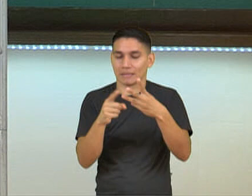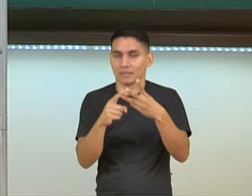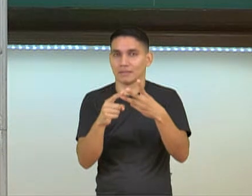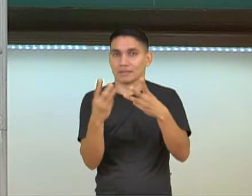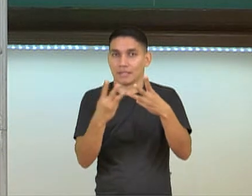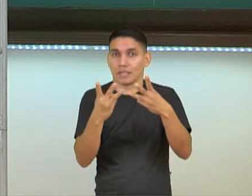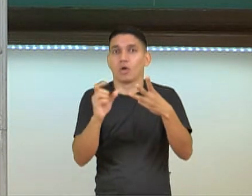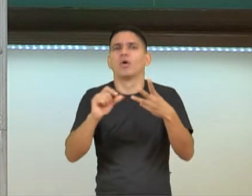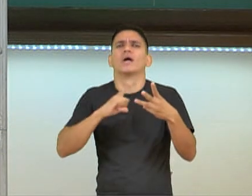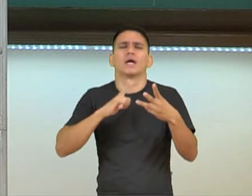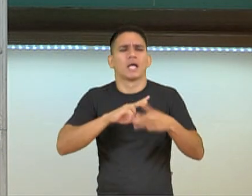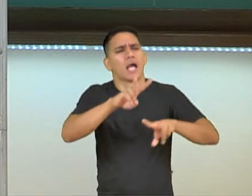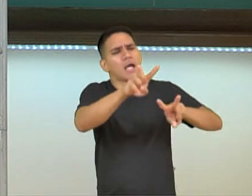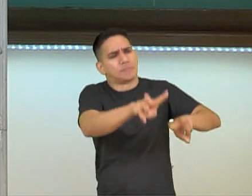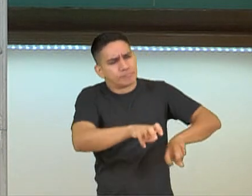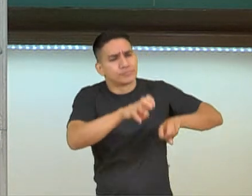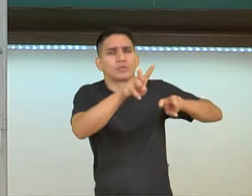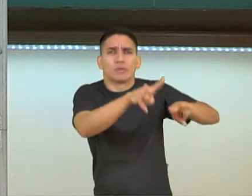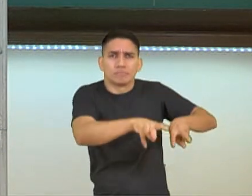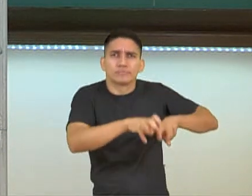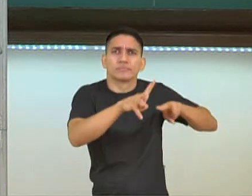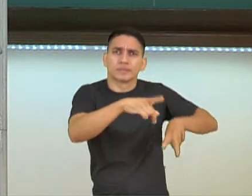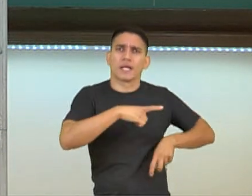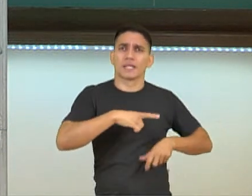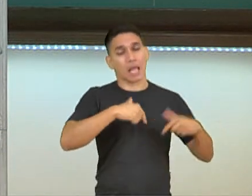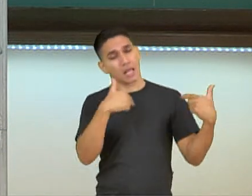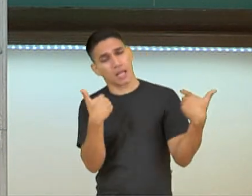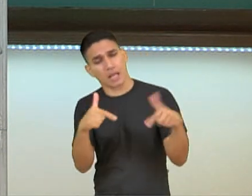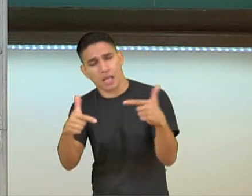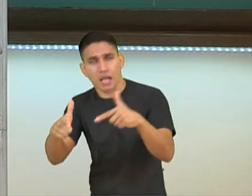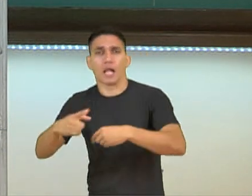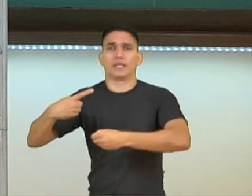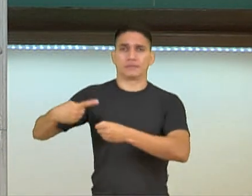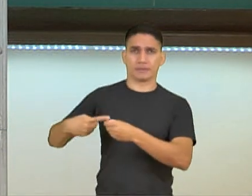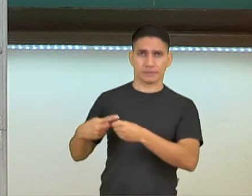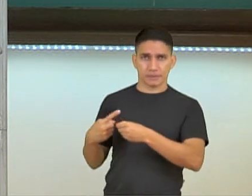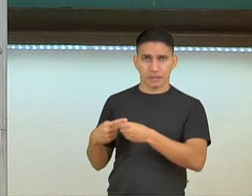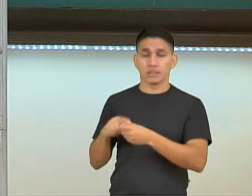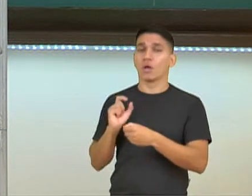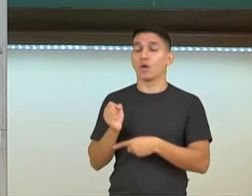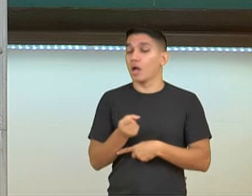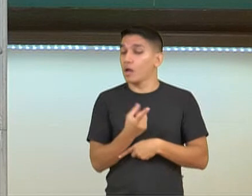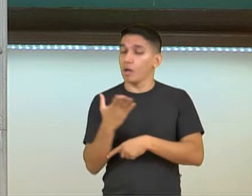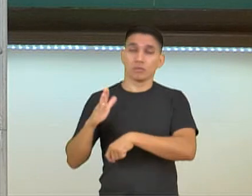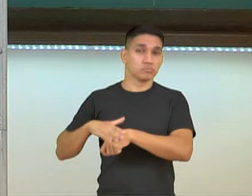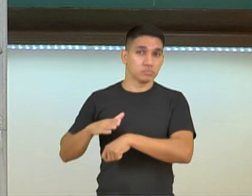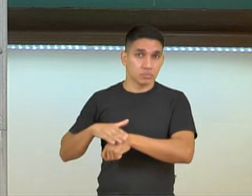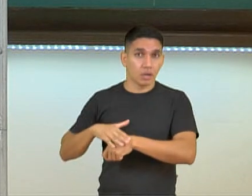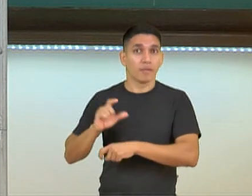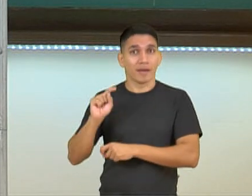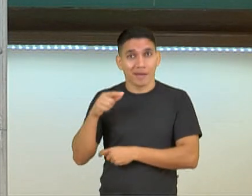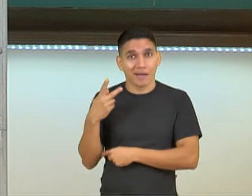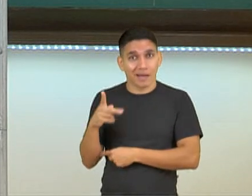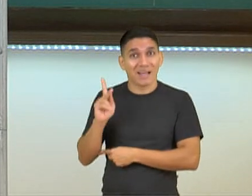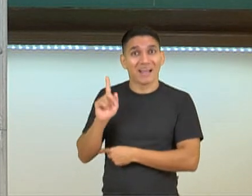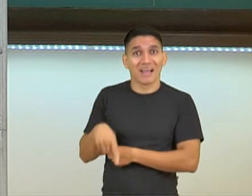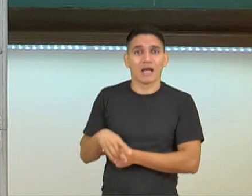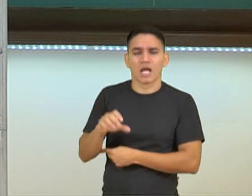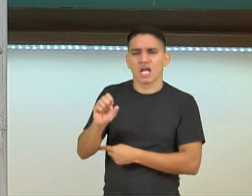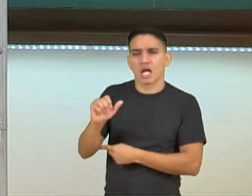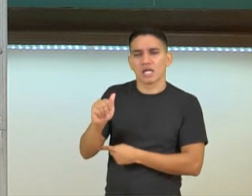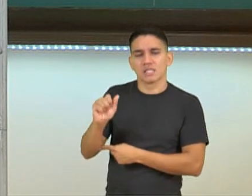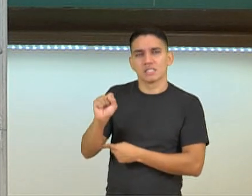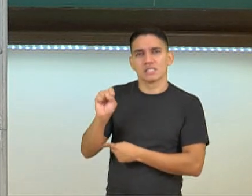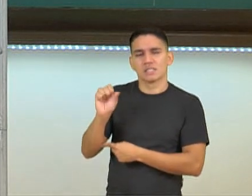nós tínhamos os camponeses, nós tínhamos esses trabalhadores urbanos, que em muitos momentos eles foram chamados de